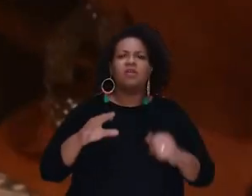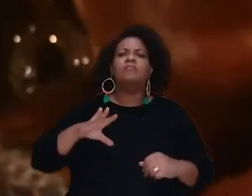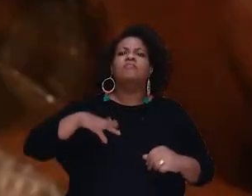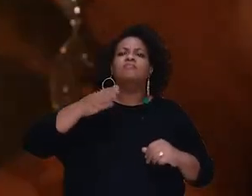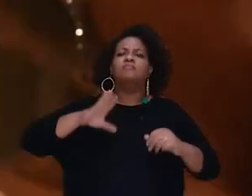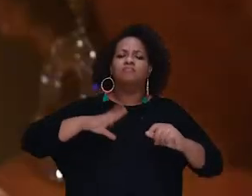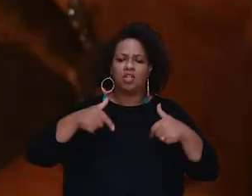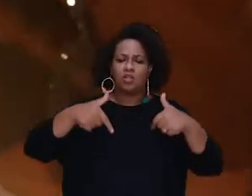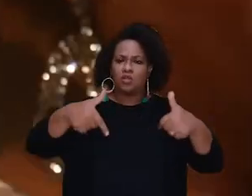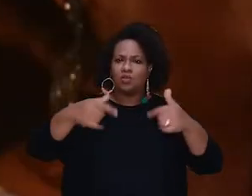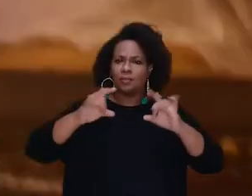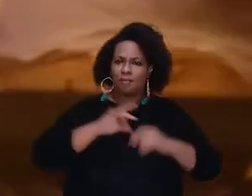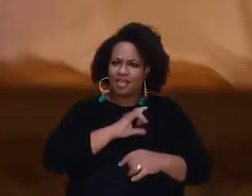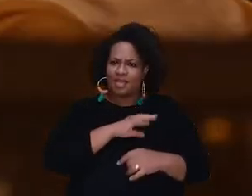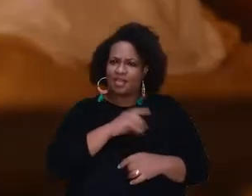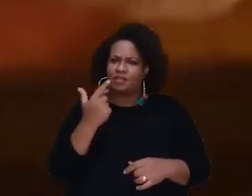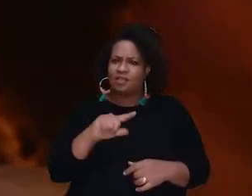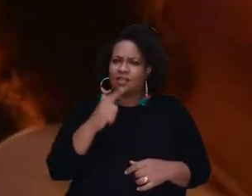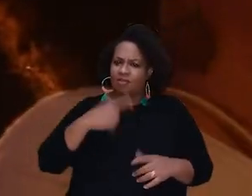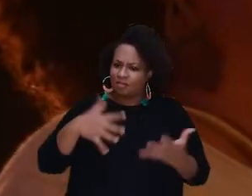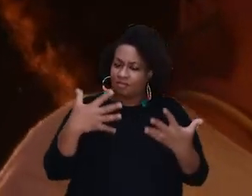sem medo, é hora do tudo ou nada.